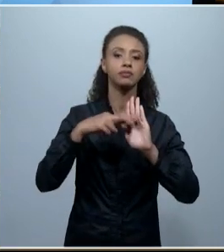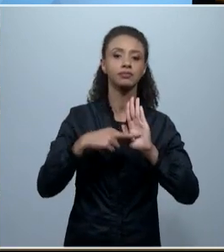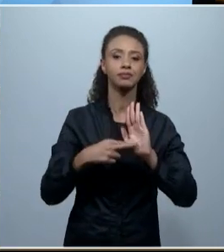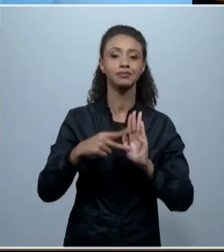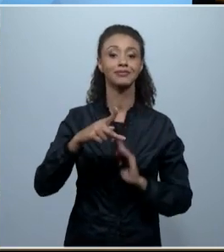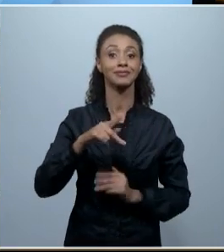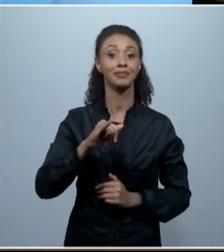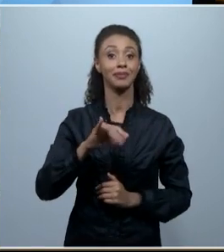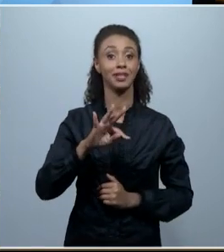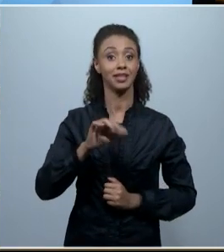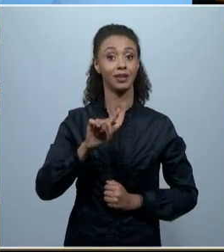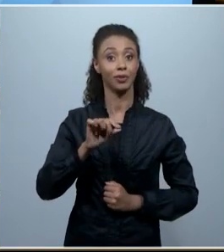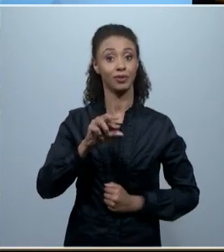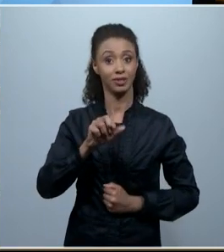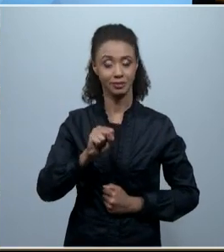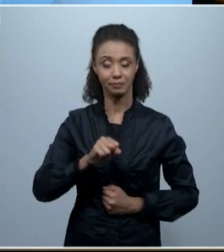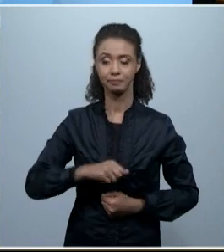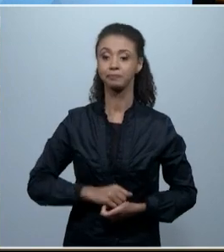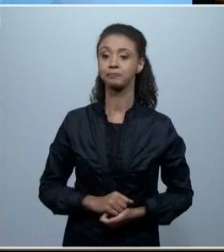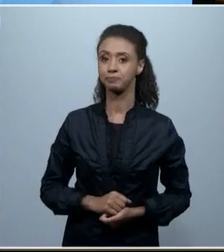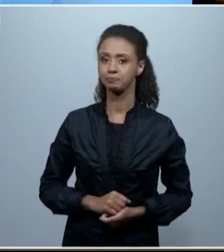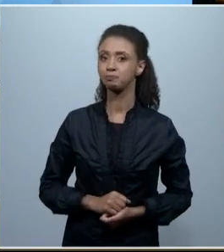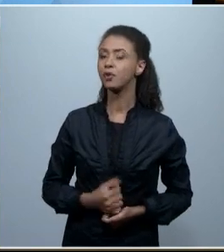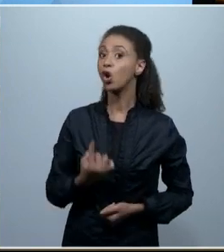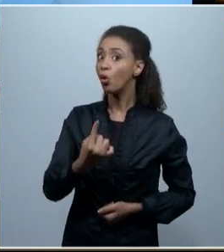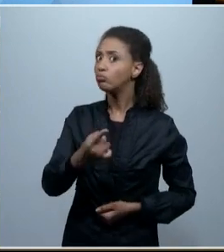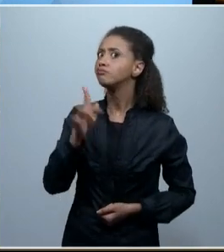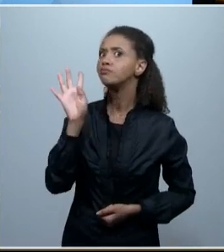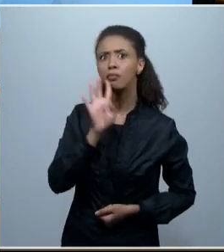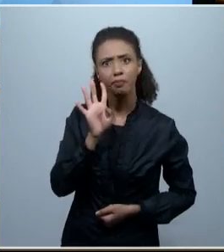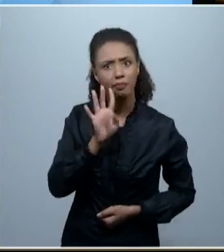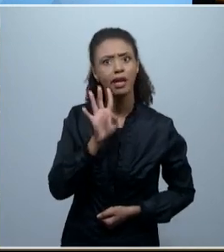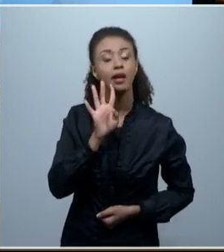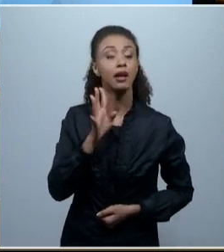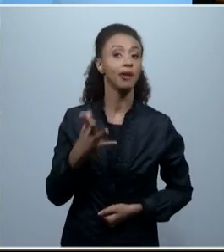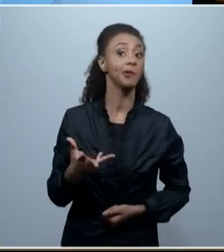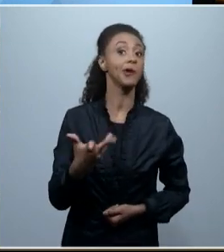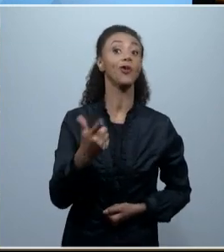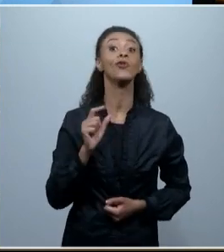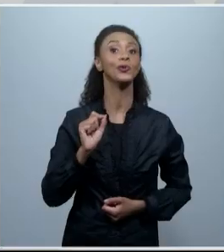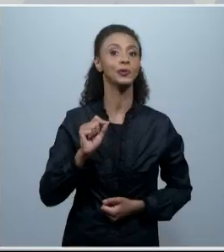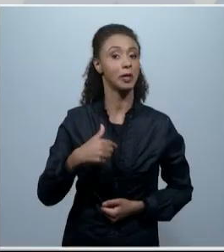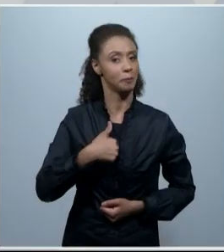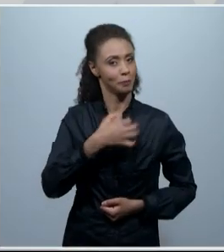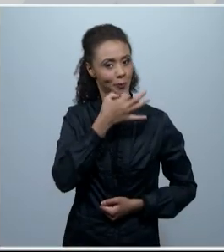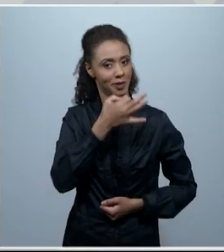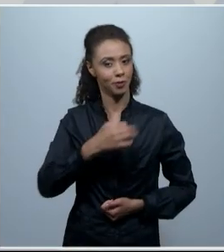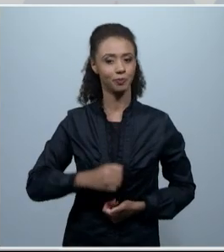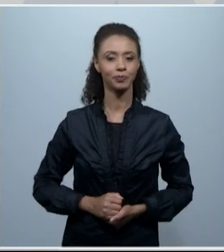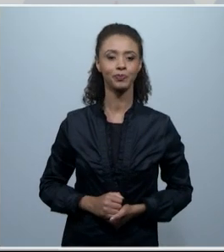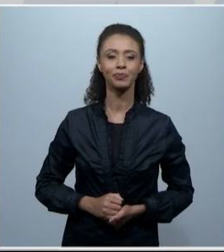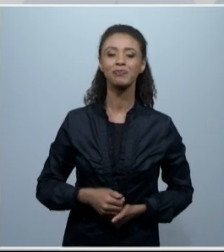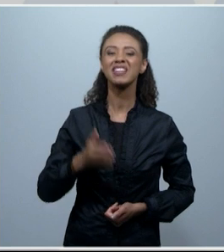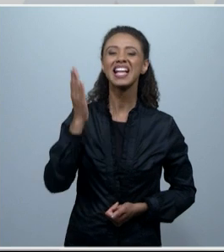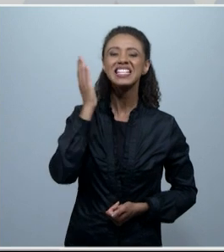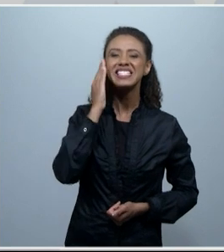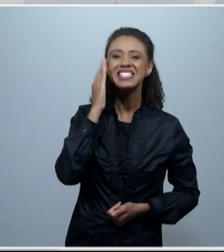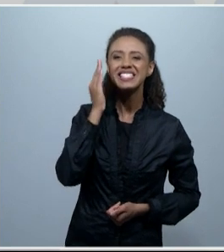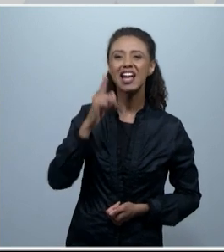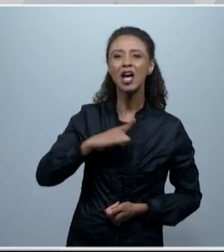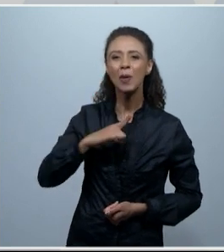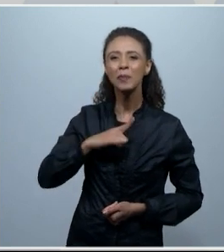comentário aqui a que eu acho bem legal e bem incrível que é o seguinte só naquele posto lado das paralelas que a gente